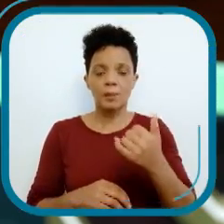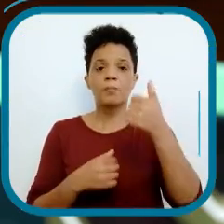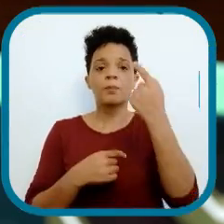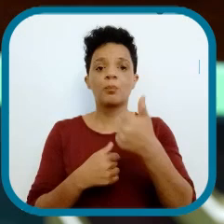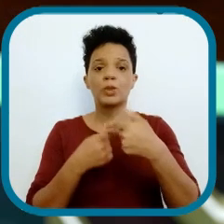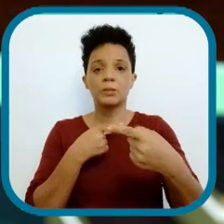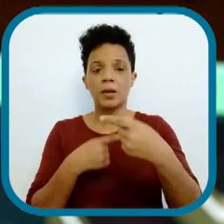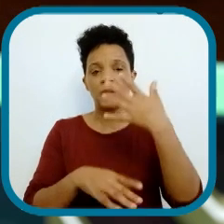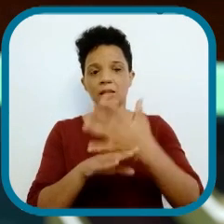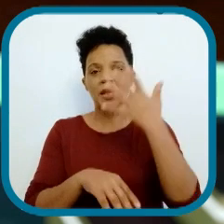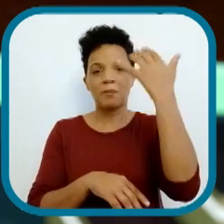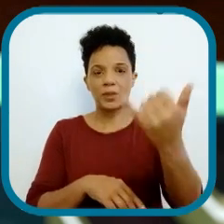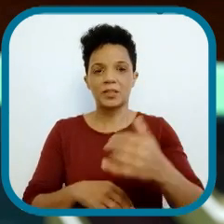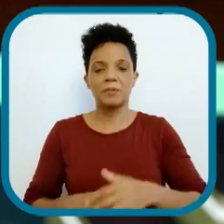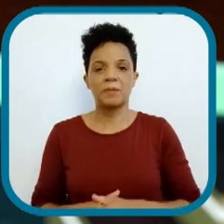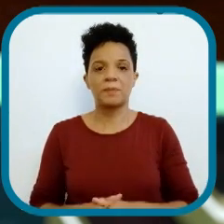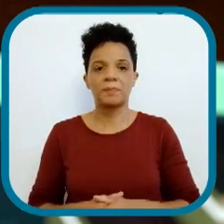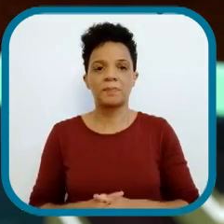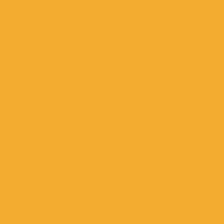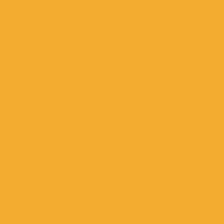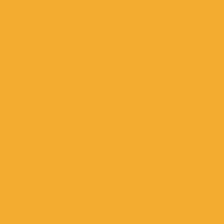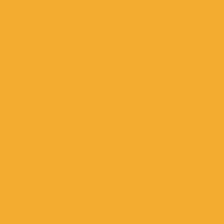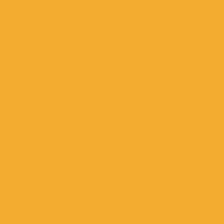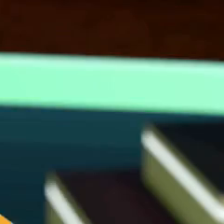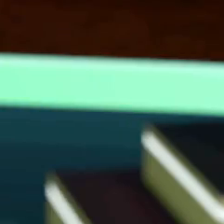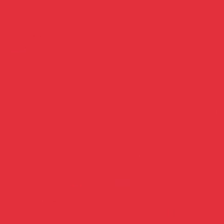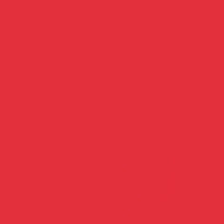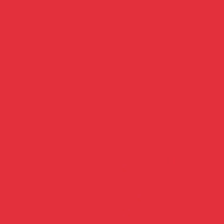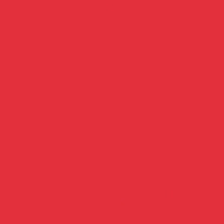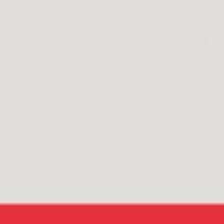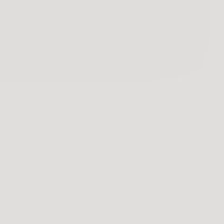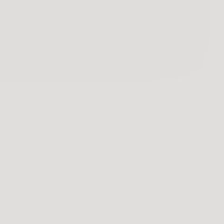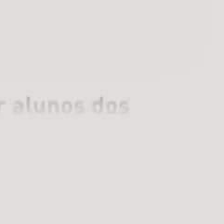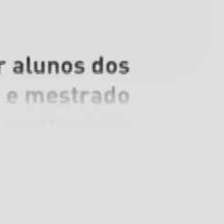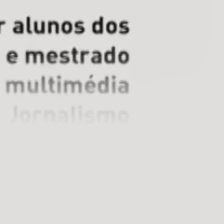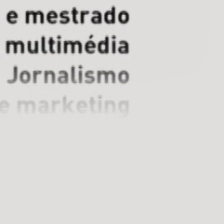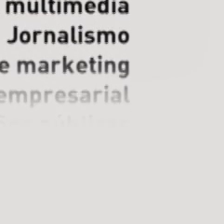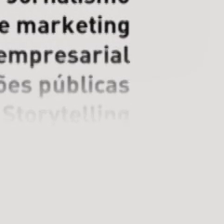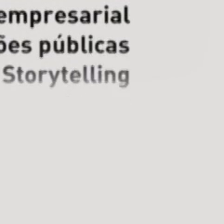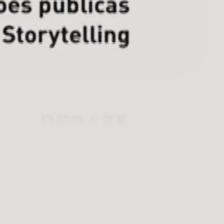Desejo-vos uma excelente semana. Até à próxima.